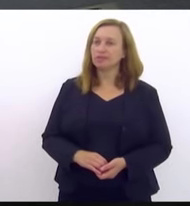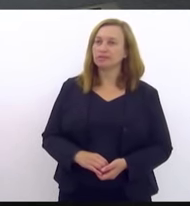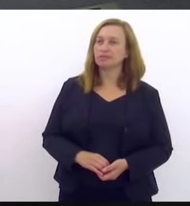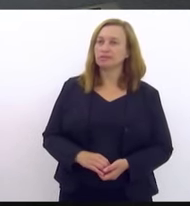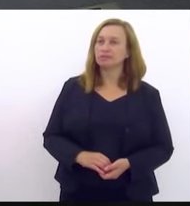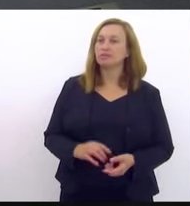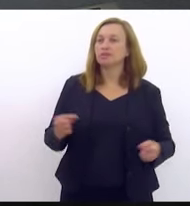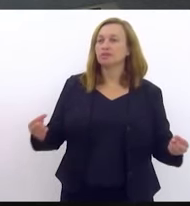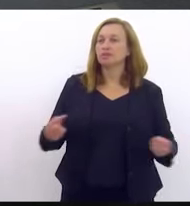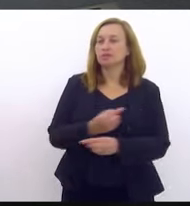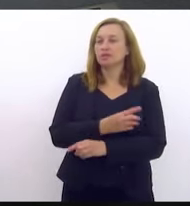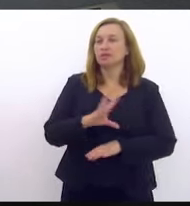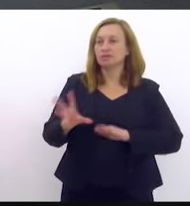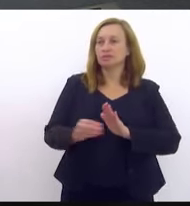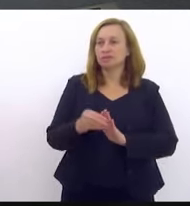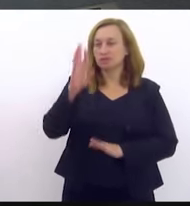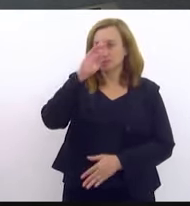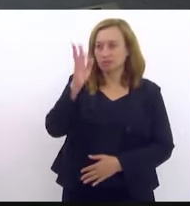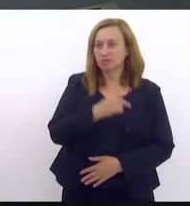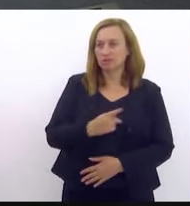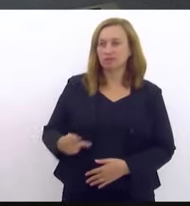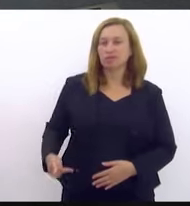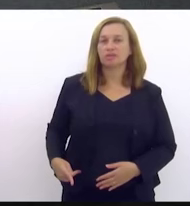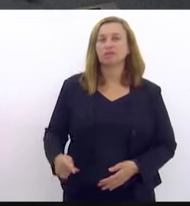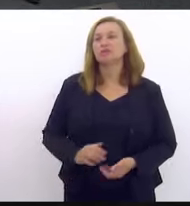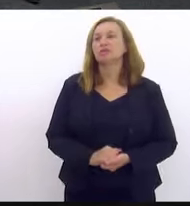Contrário às emendas, senhor presidente.